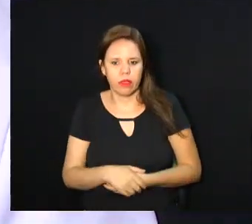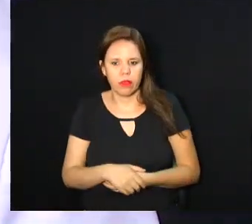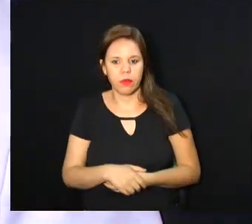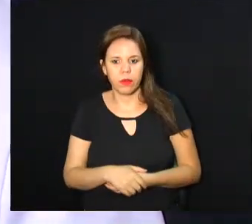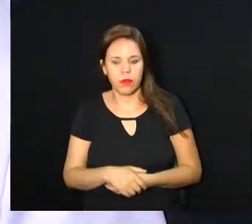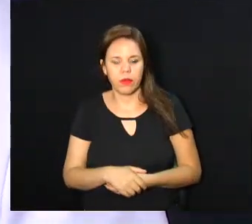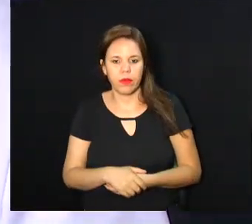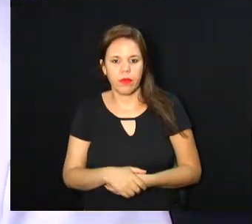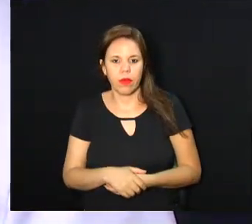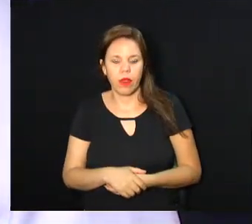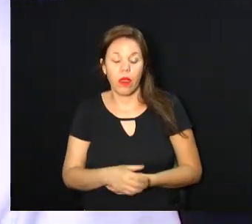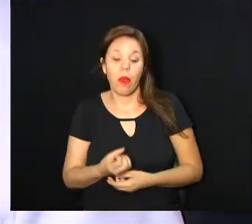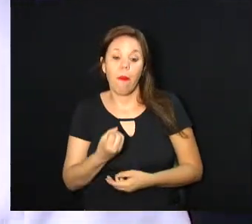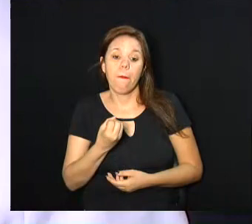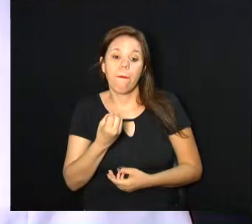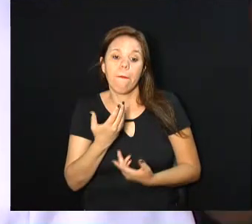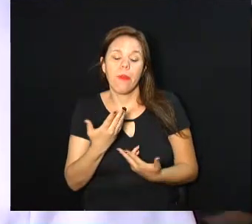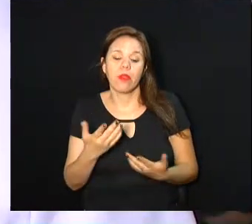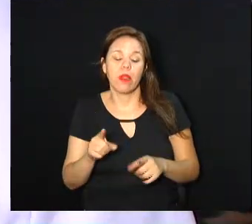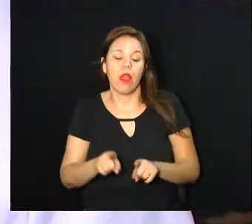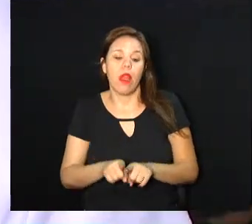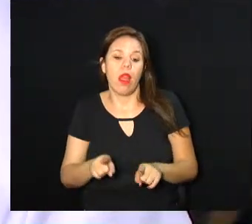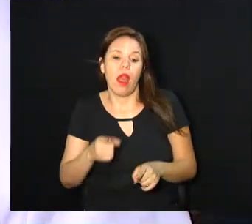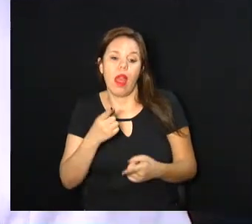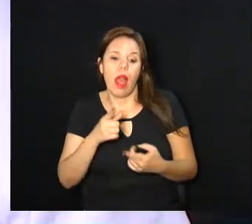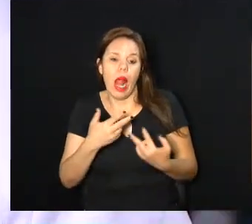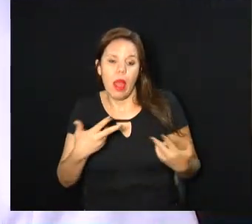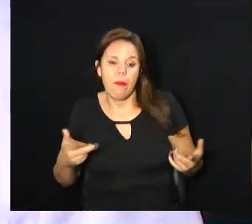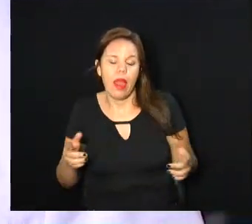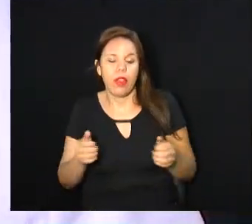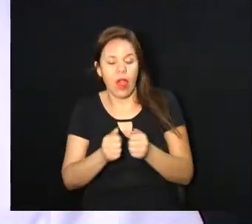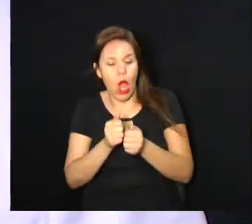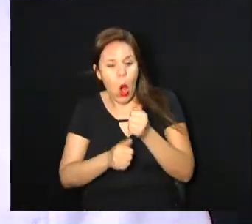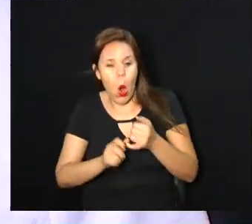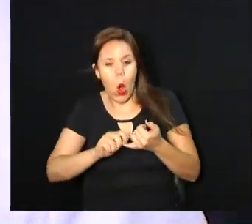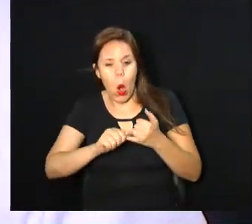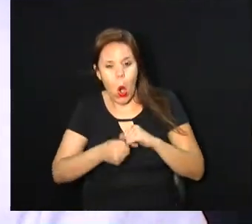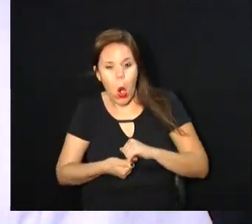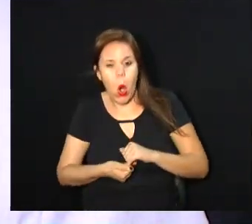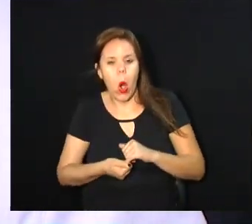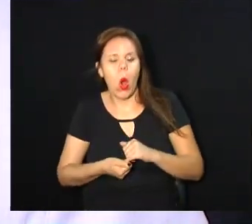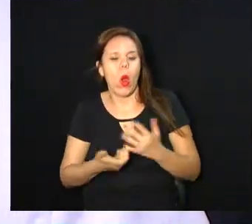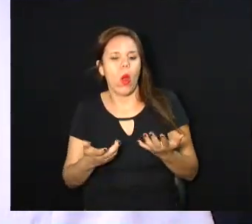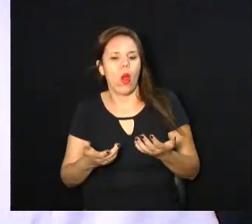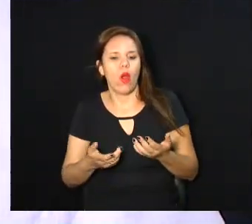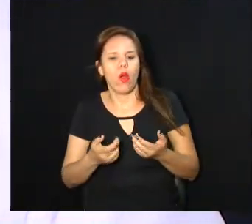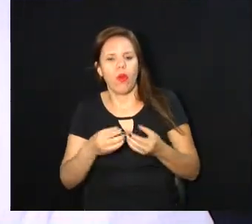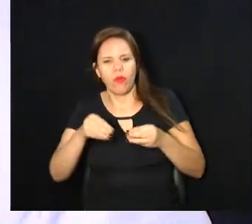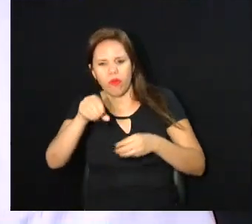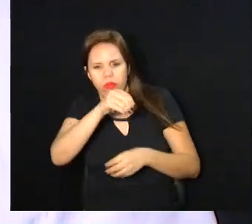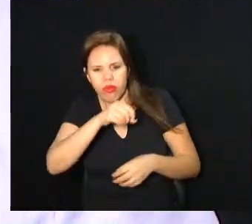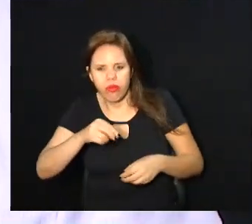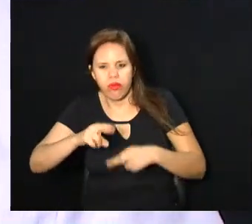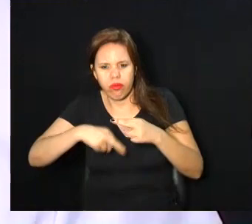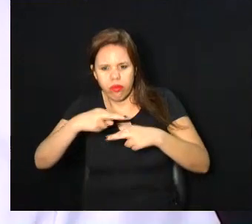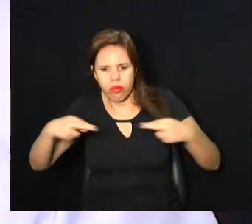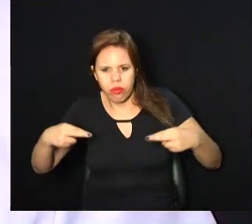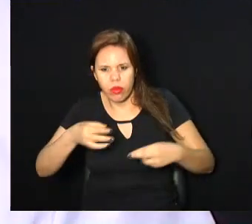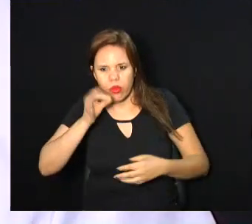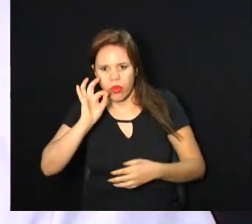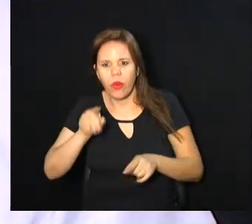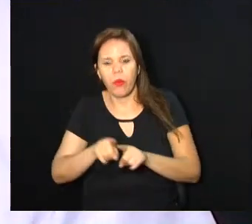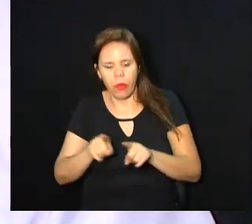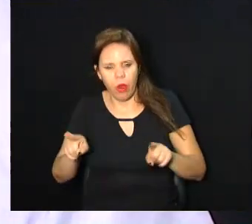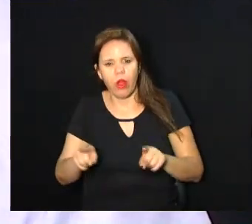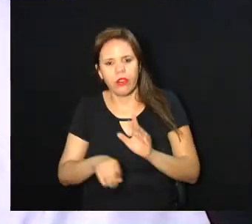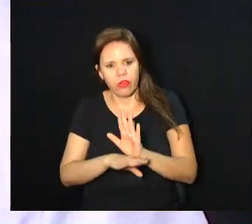alimentos não, boa tarde, são alimentos não perecíveis, né? Arroz, feijão, farinha, fubá, macarrão, café. Agora a gente tem